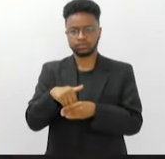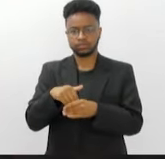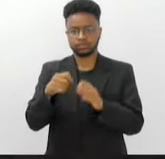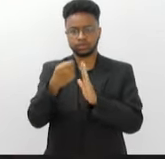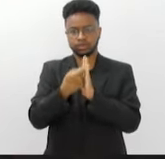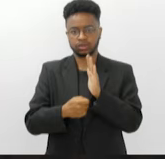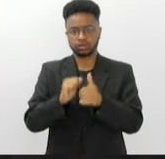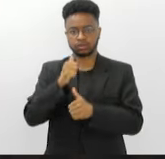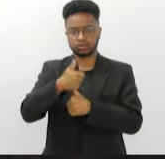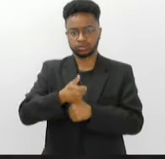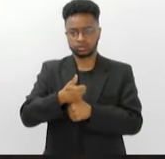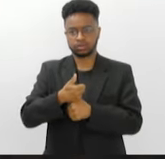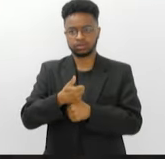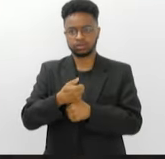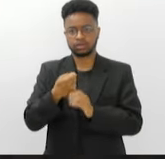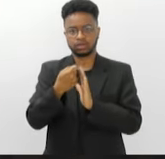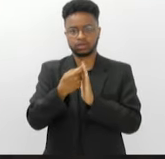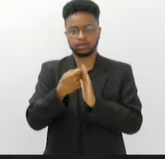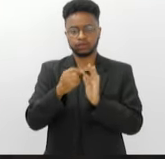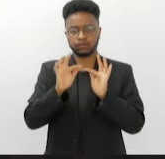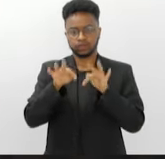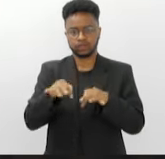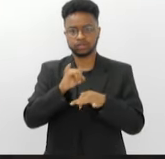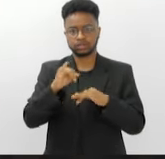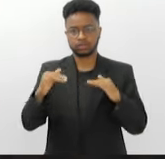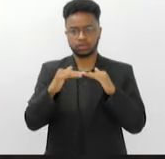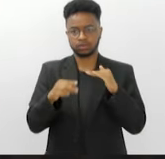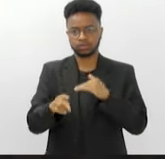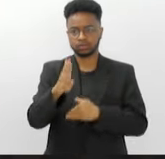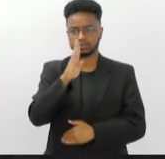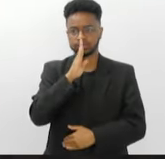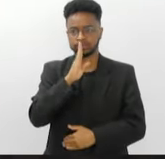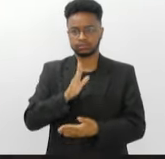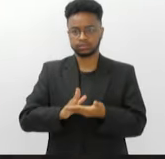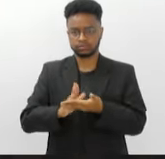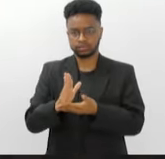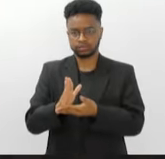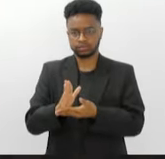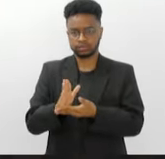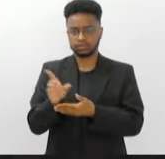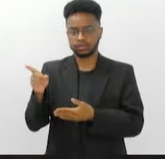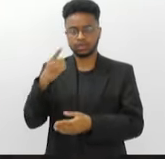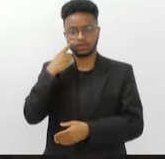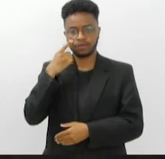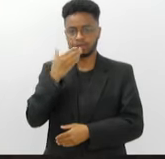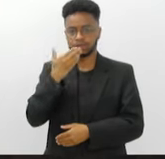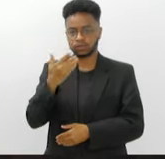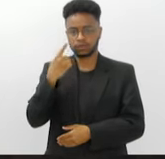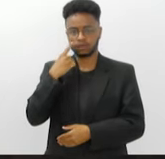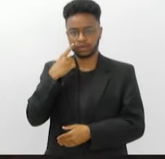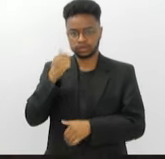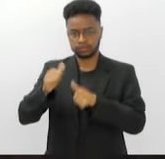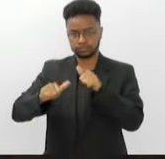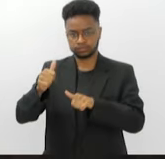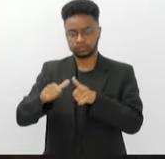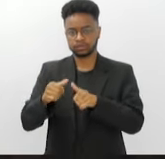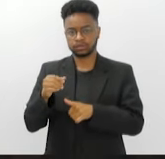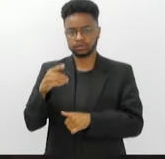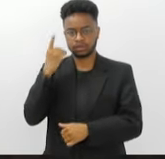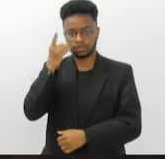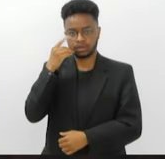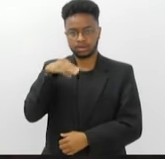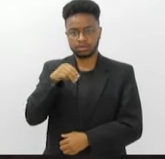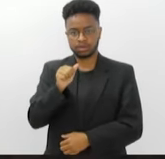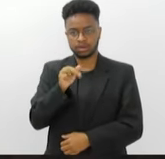substitutivo, conforme a final de redação. Os senhores que aprovam, permaneçam como estão. Verificação. Aprovado, verificação solicitada pelo deputado